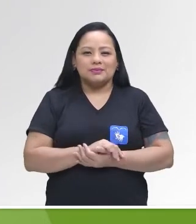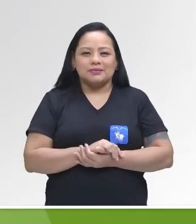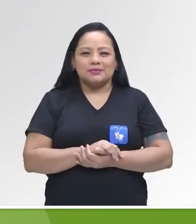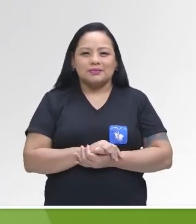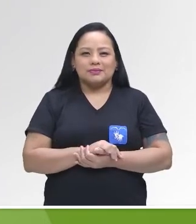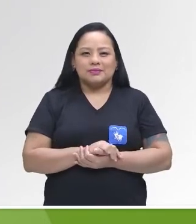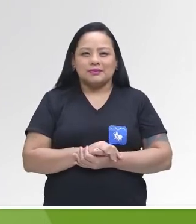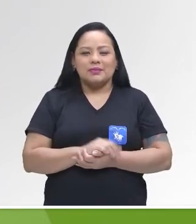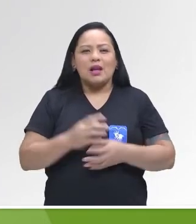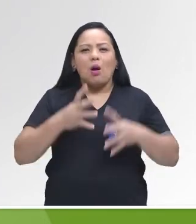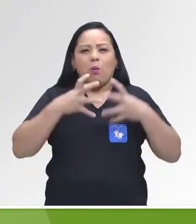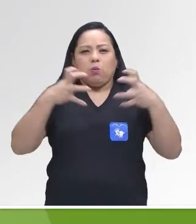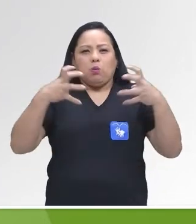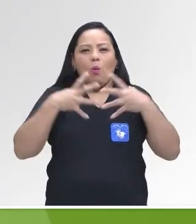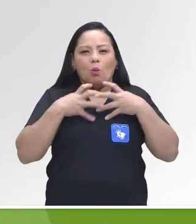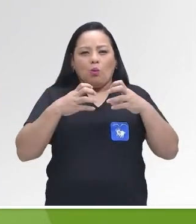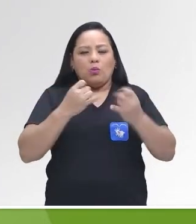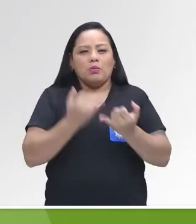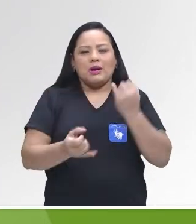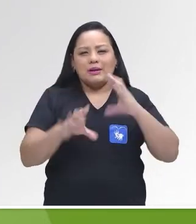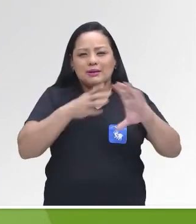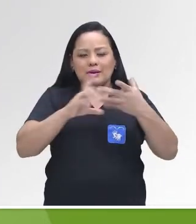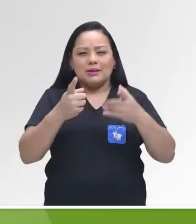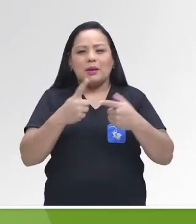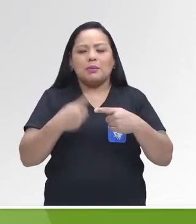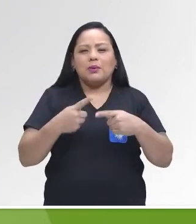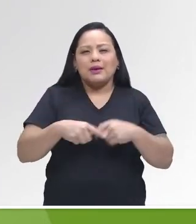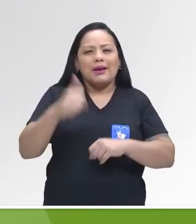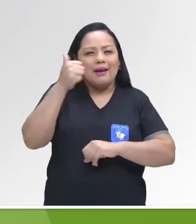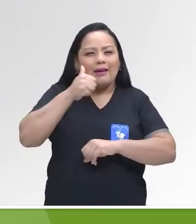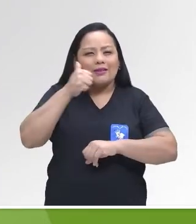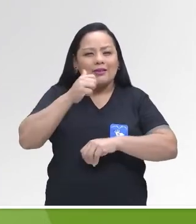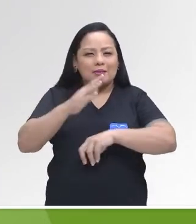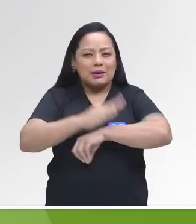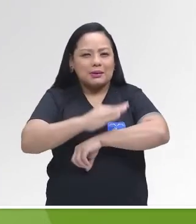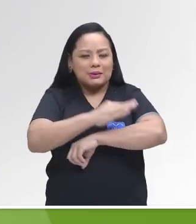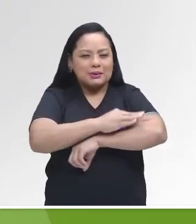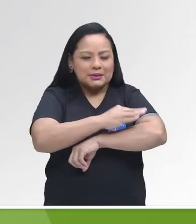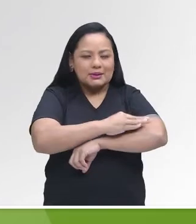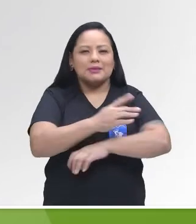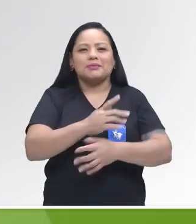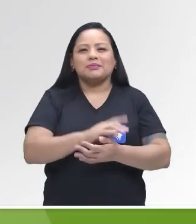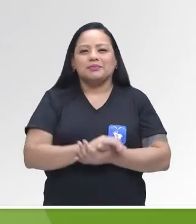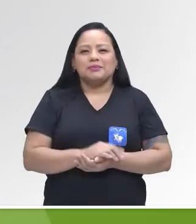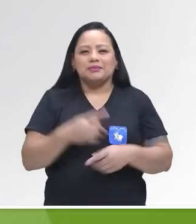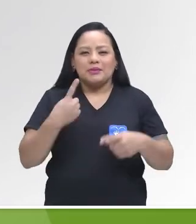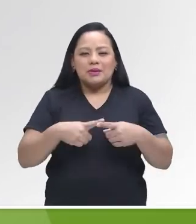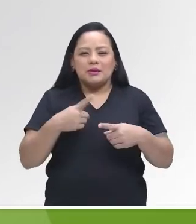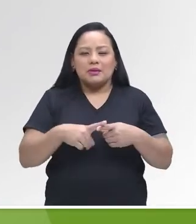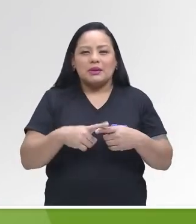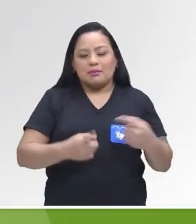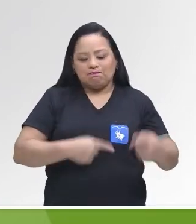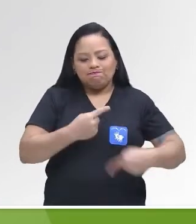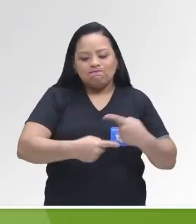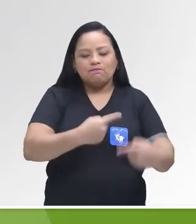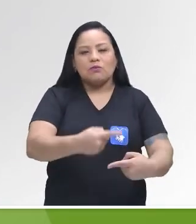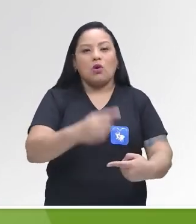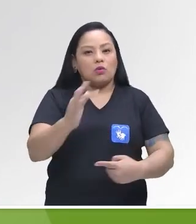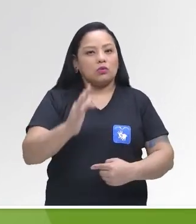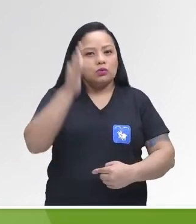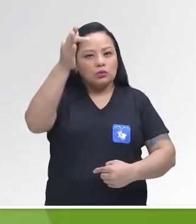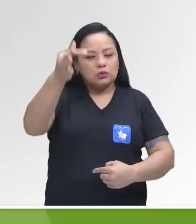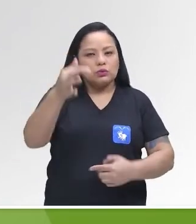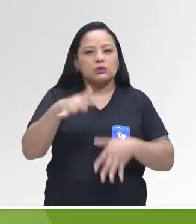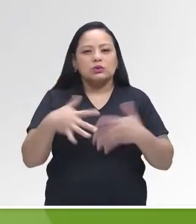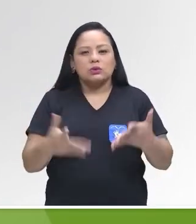para cultivar ali as fêmeas, né? Para paquerar mesmo, que é para reprodução, tá? Então,